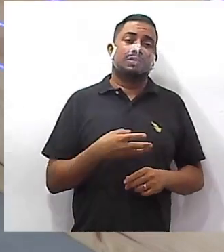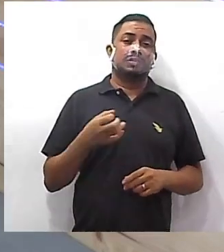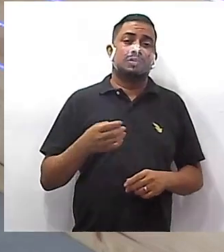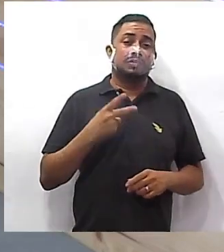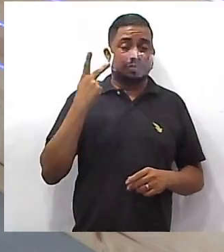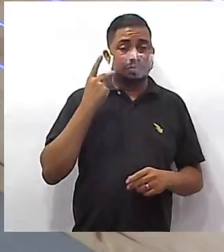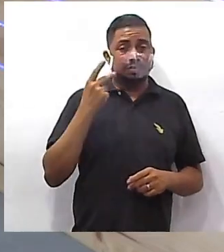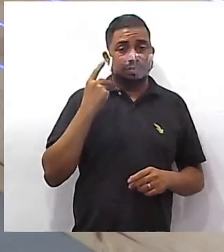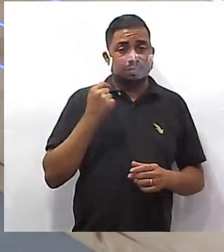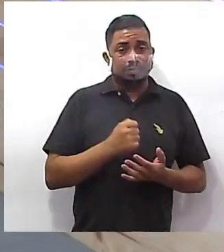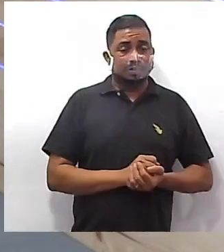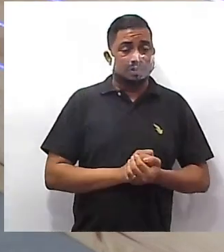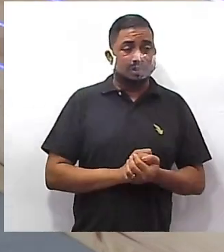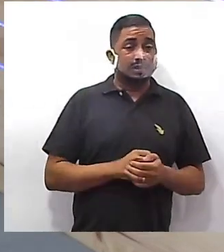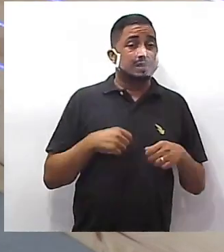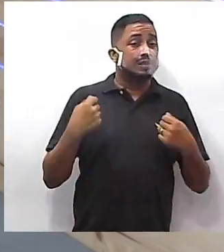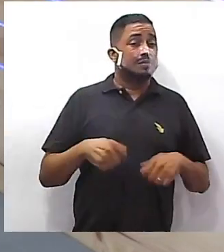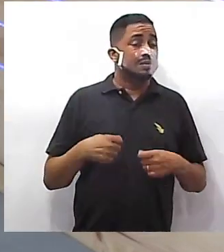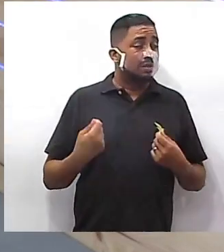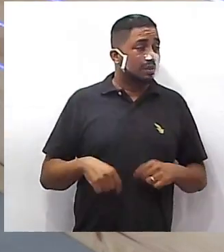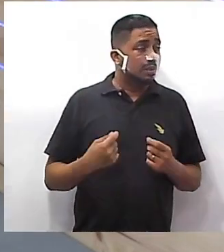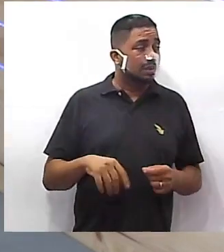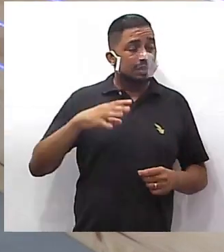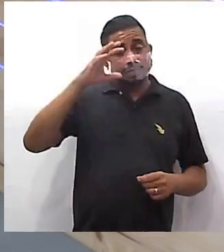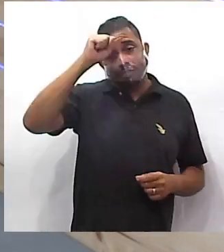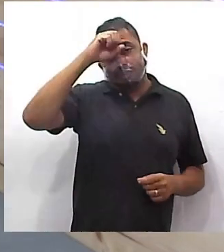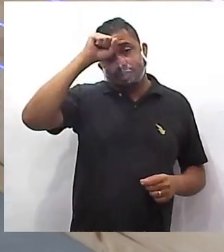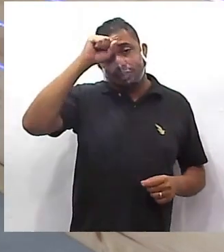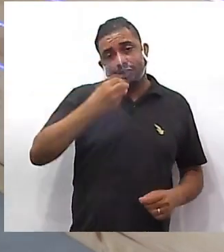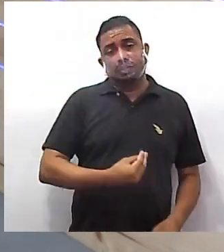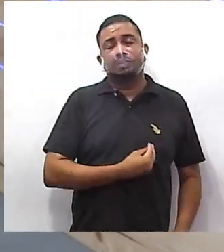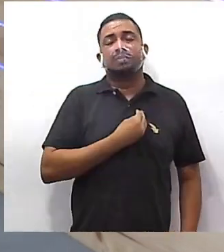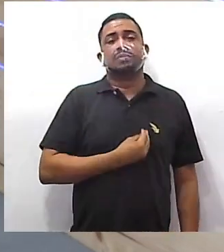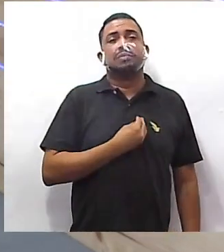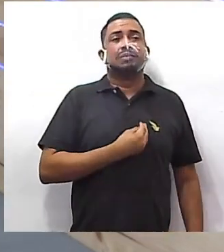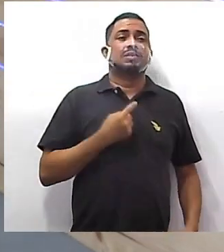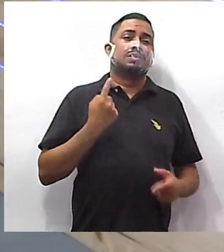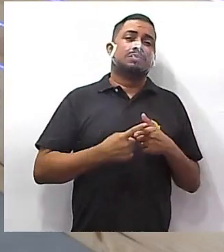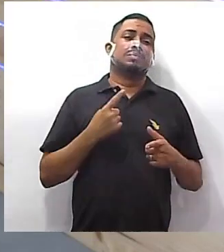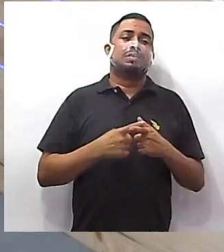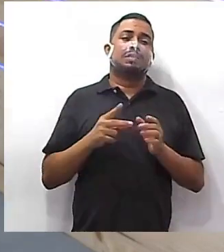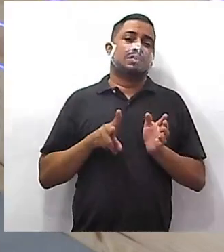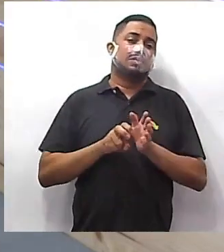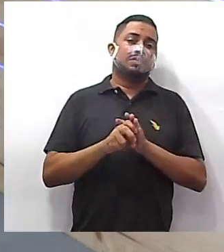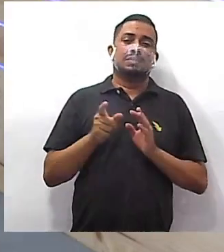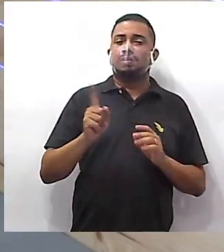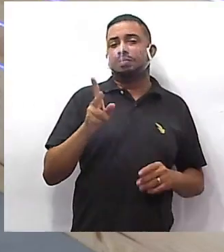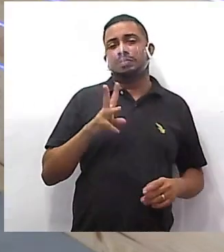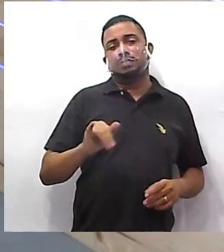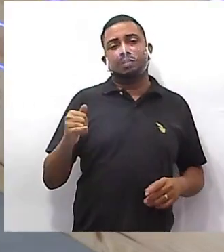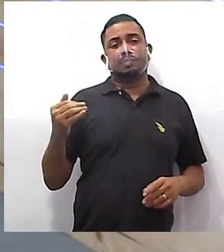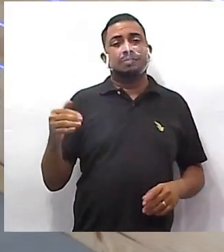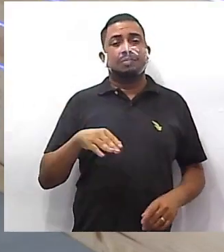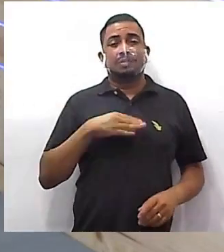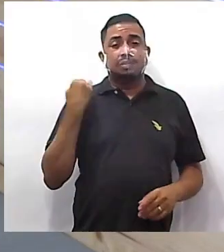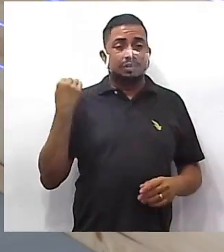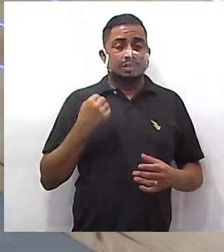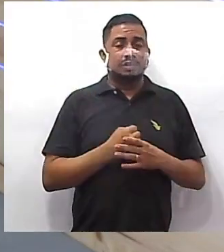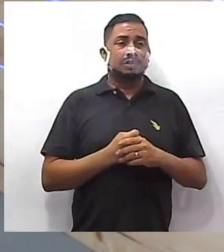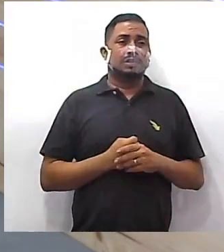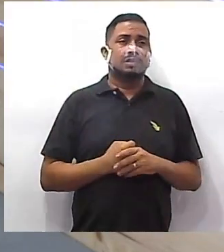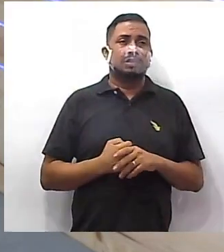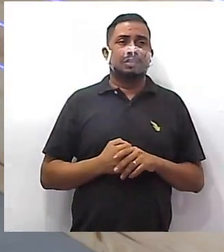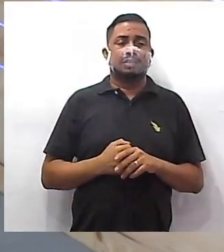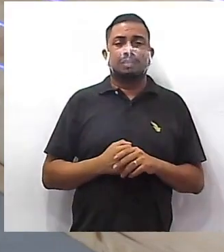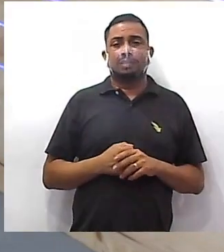normal, né? Isso. A gente vai ter que aprender a viver, conviver com isso, porque o vírus não vai morrer, né? Exatamente. A